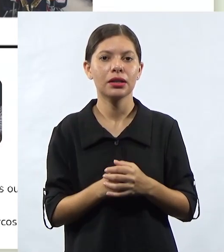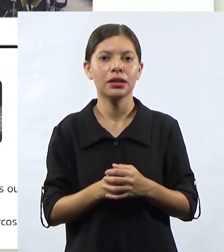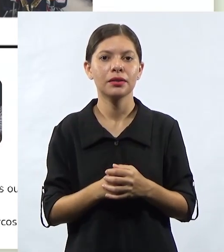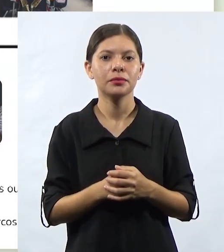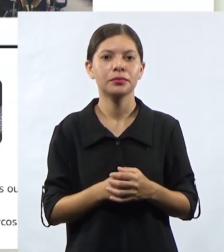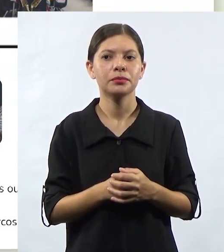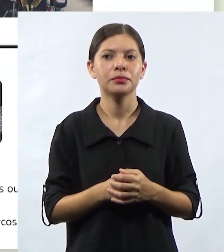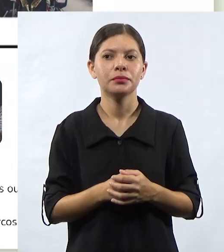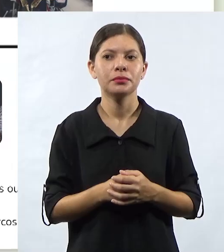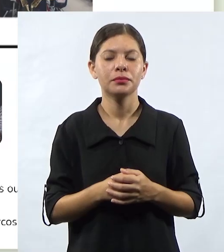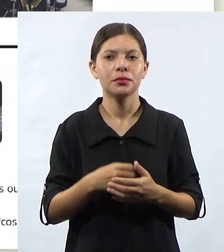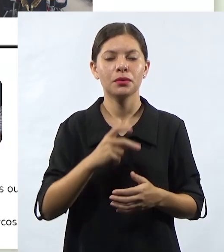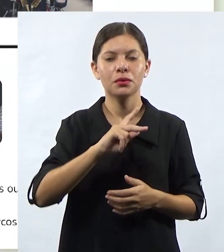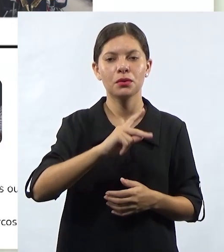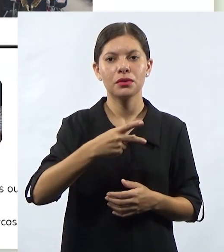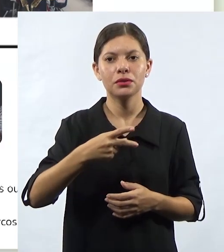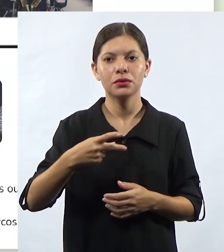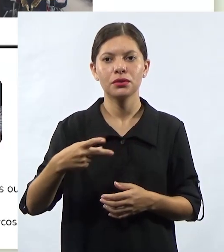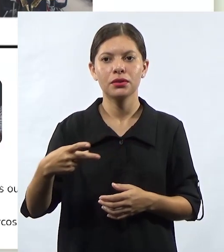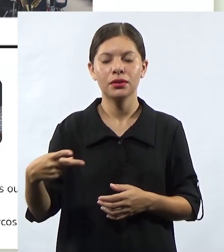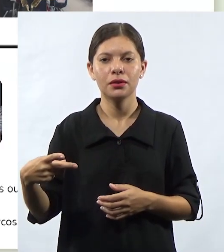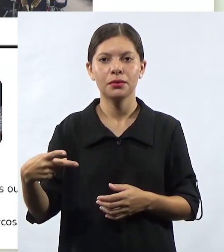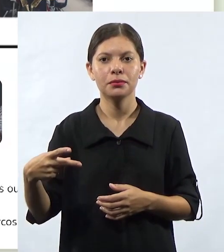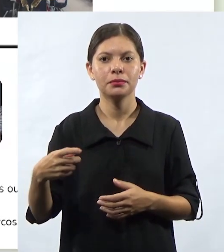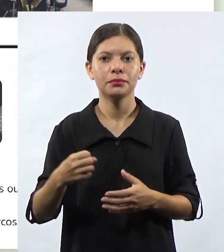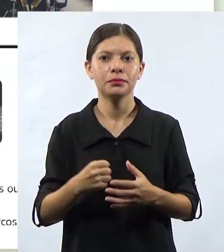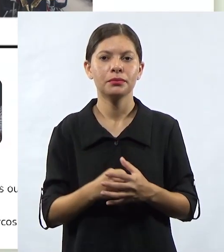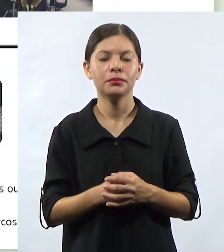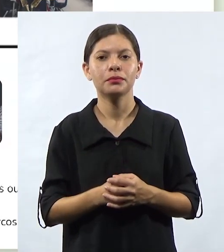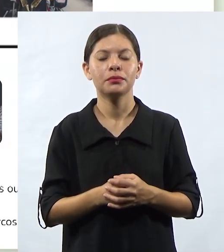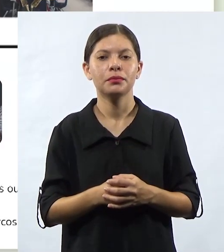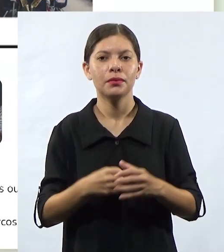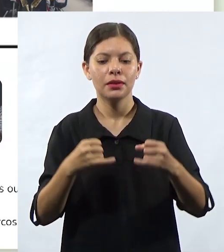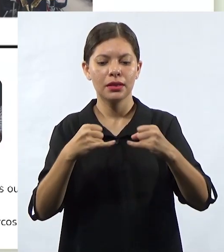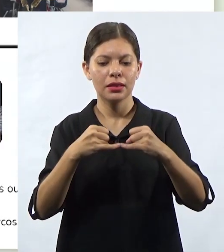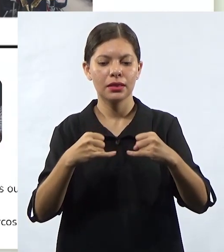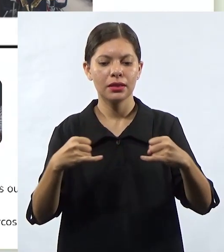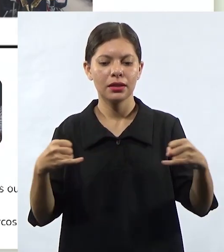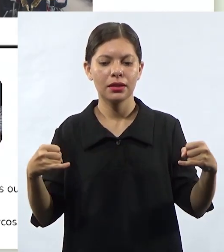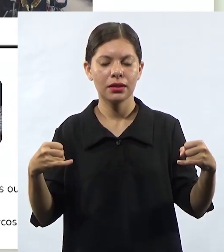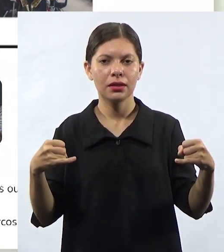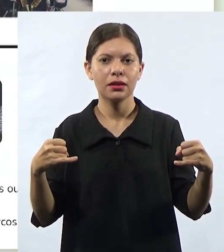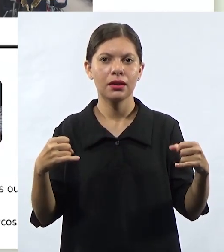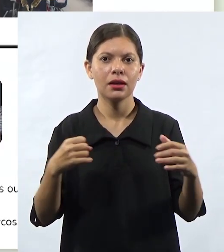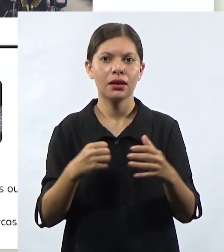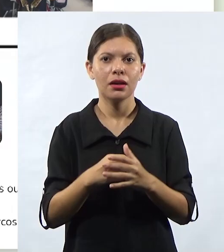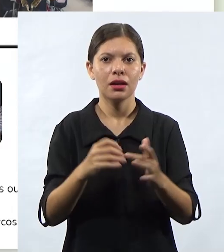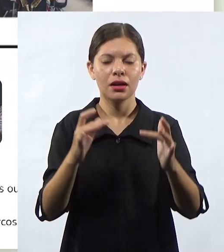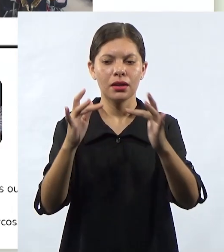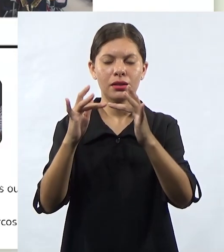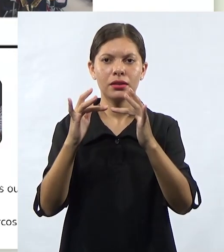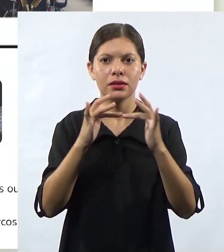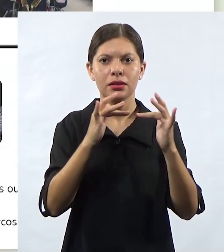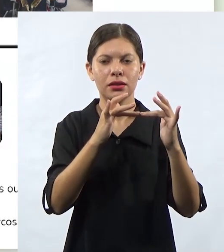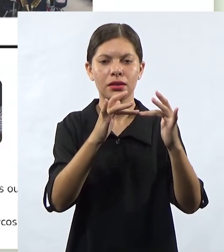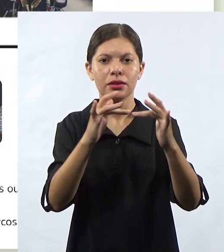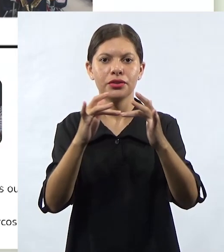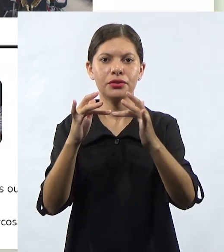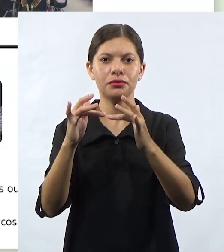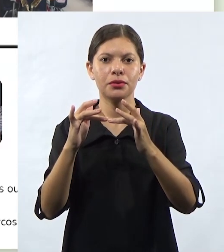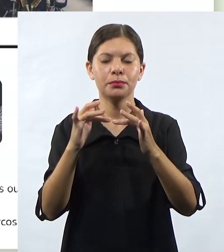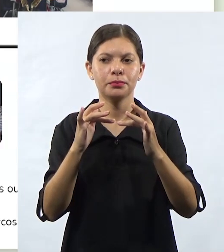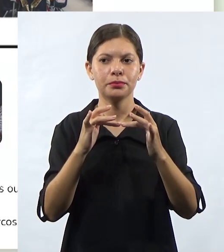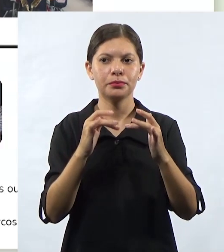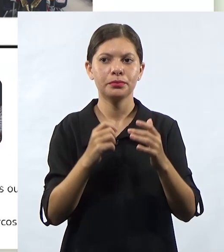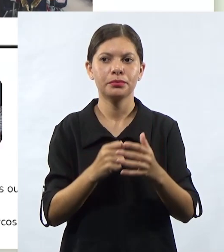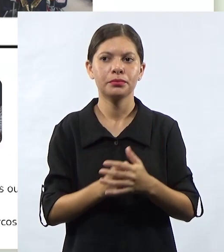tempo horizontal. É uma linha interativa, vocês percebam que, olha, tem esses elementos que estão piscando aqui,